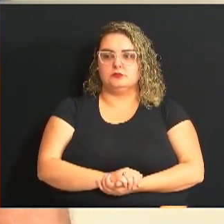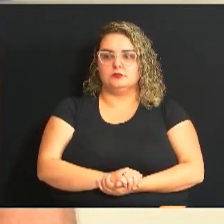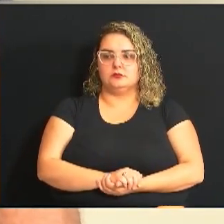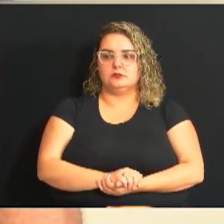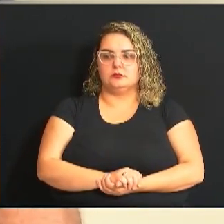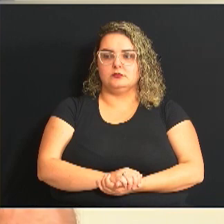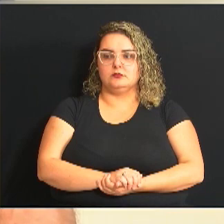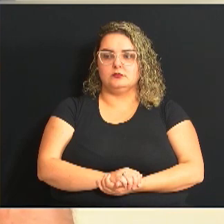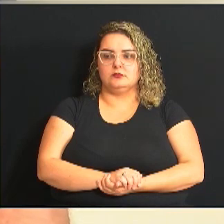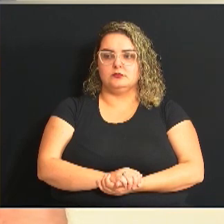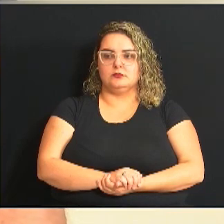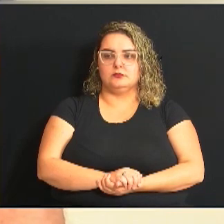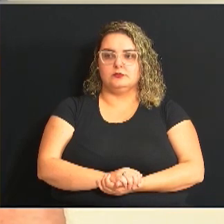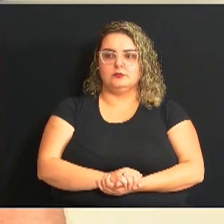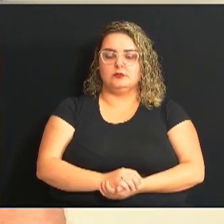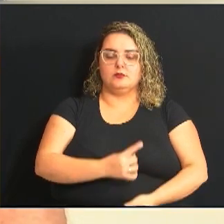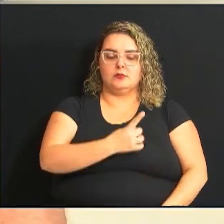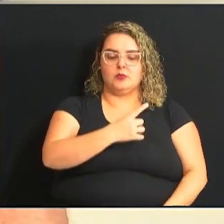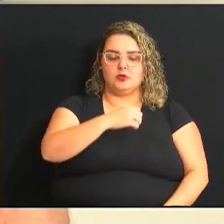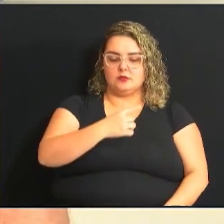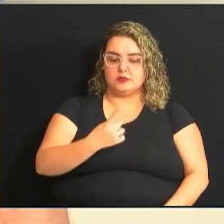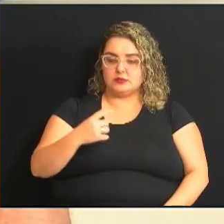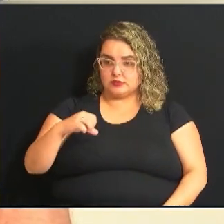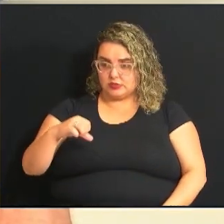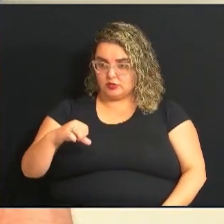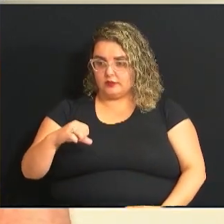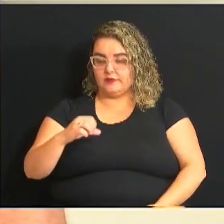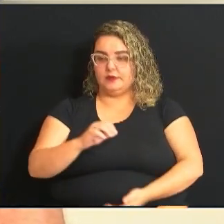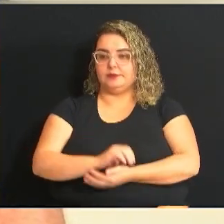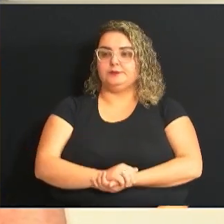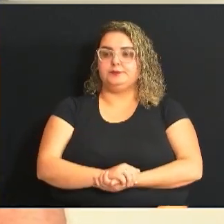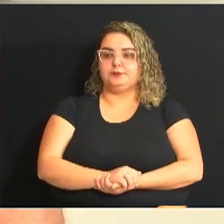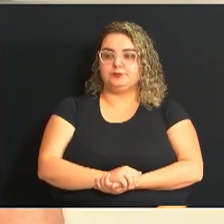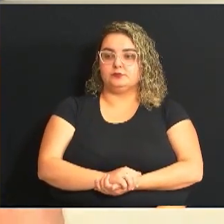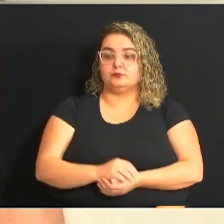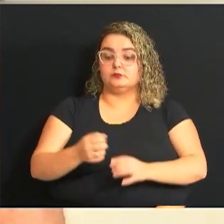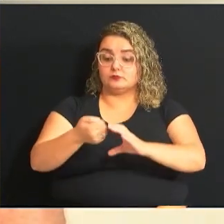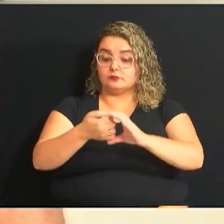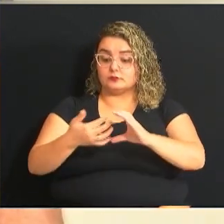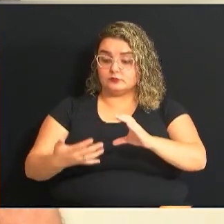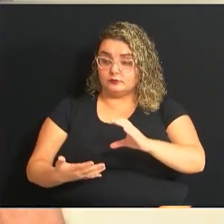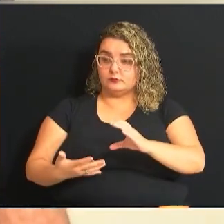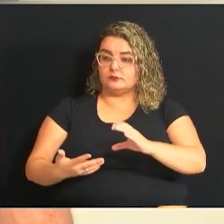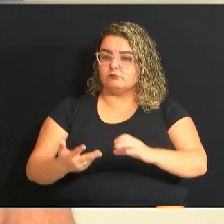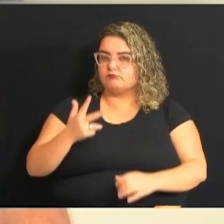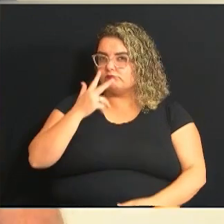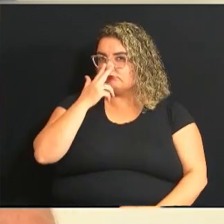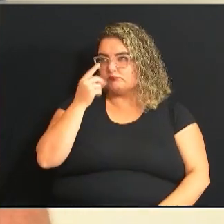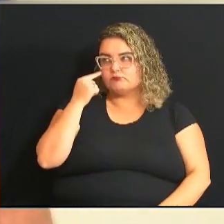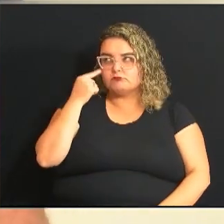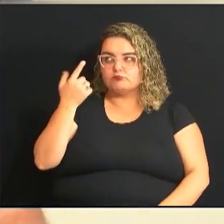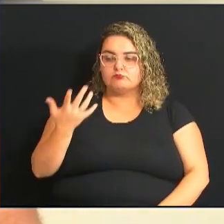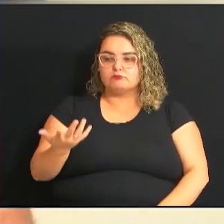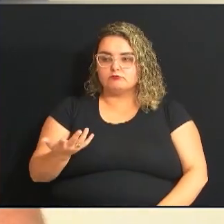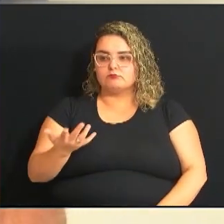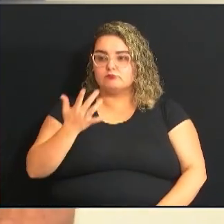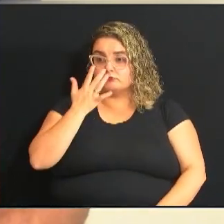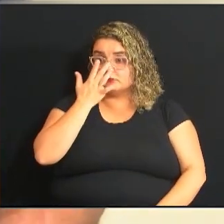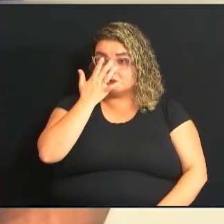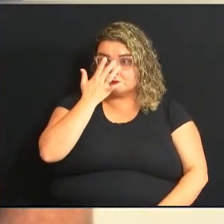feixe da língua italiana, surge em 1919, com características que se assemelham, a princípio,